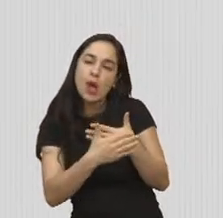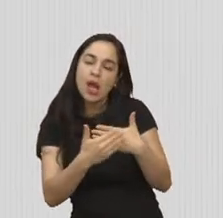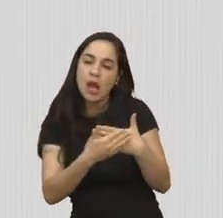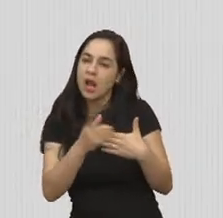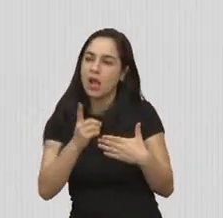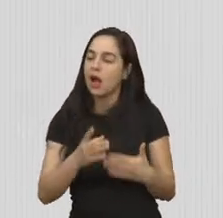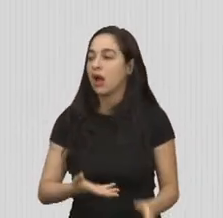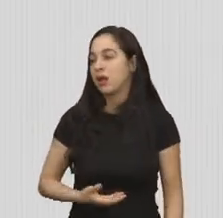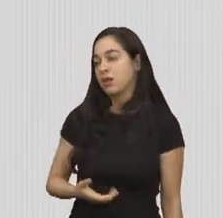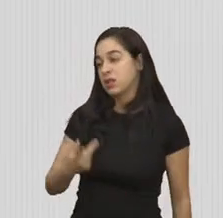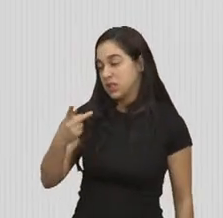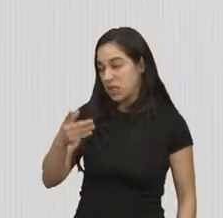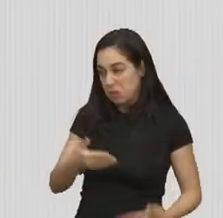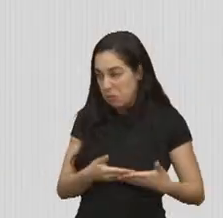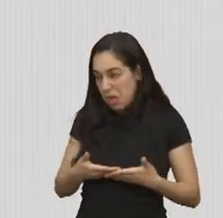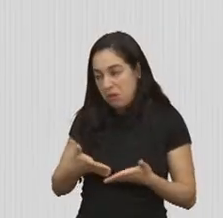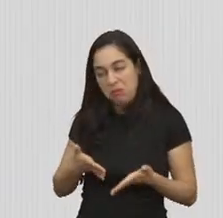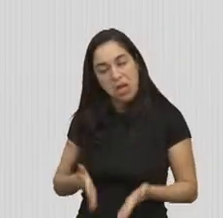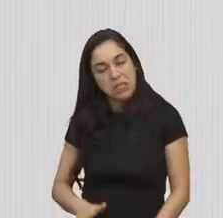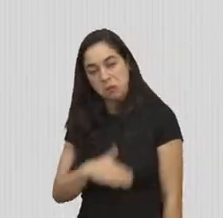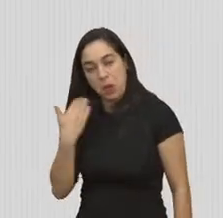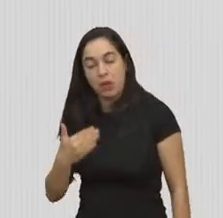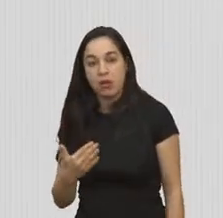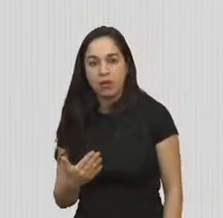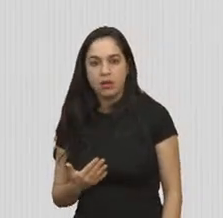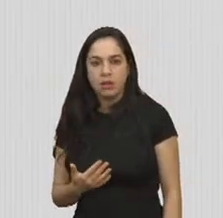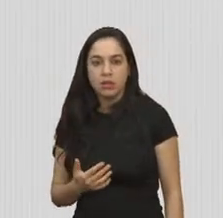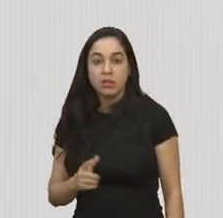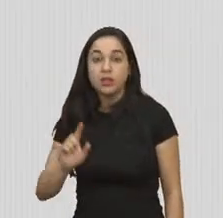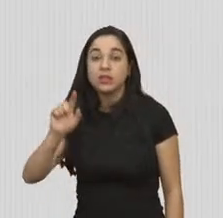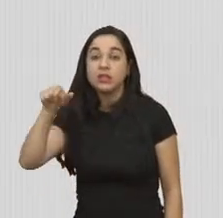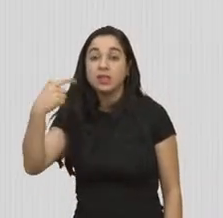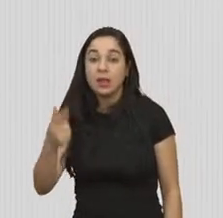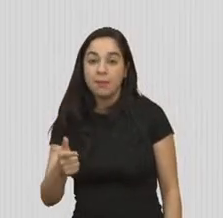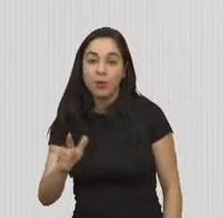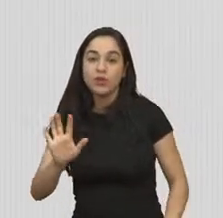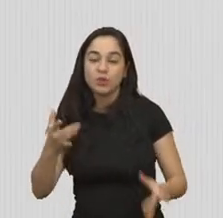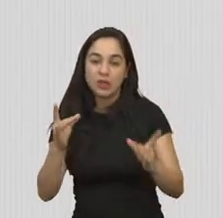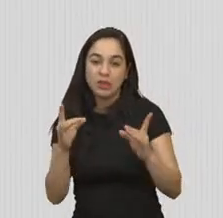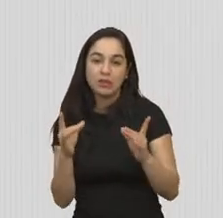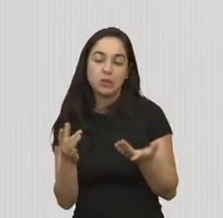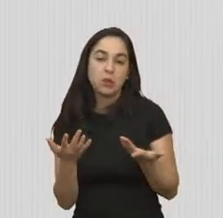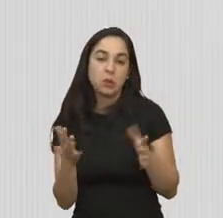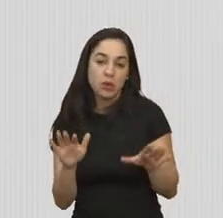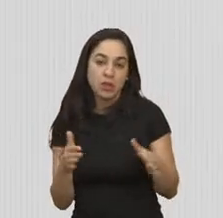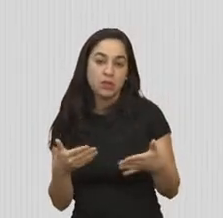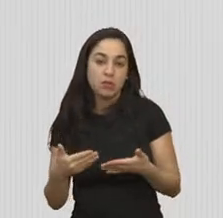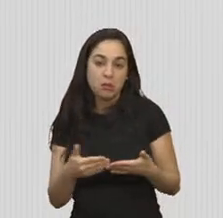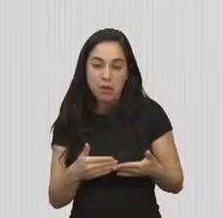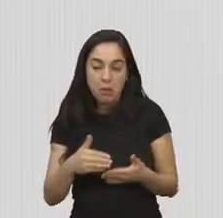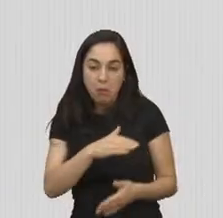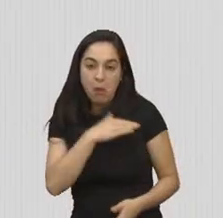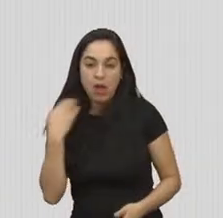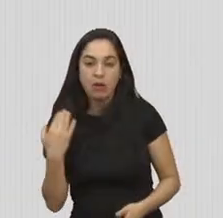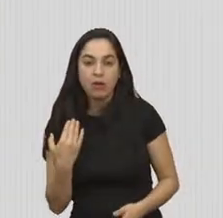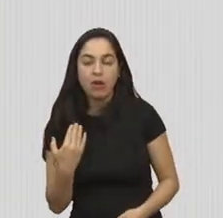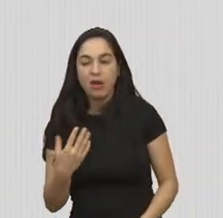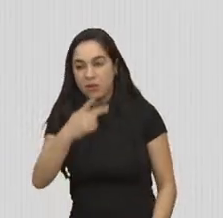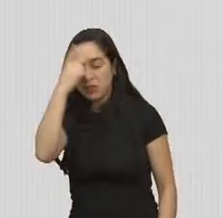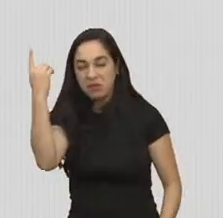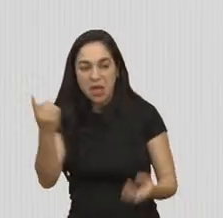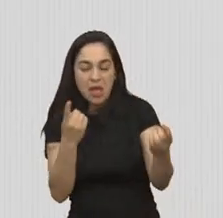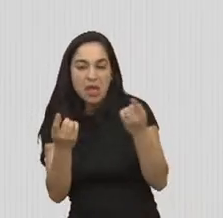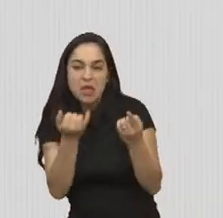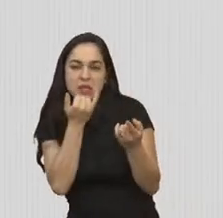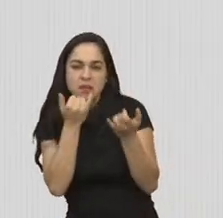Né? Sinto muito, foi uma coisa que a gente só foi ouvir depois nas rodas de luto. E aí um dia a Renata foi